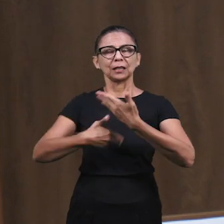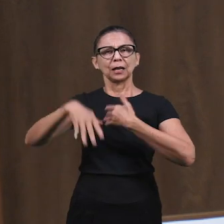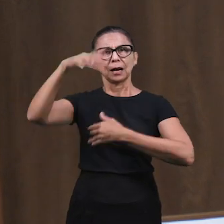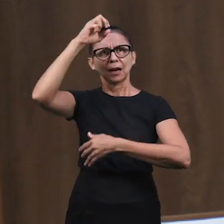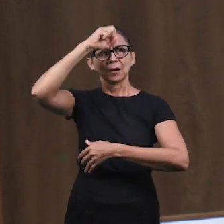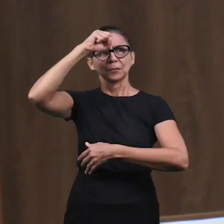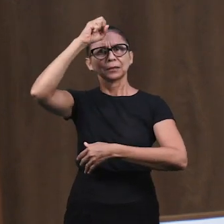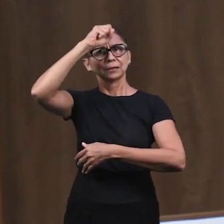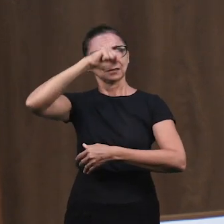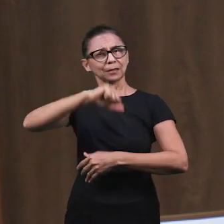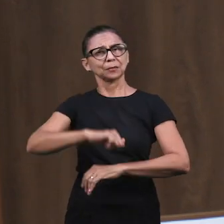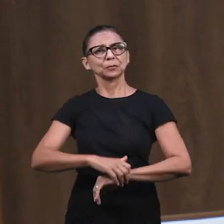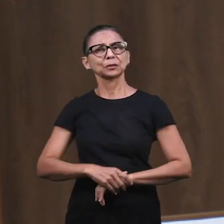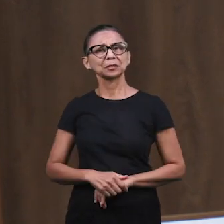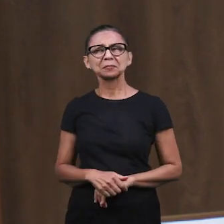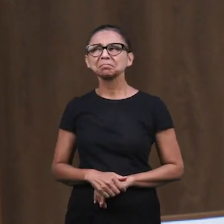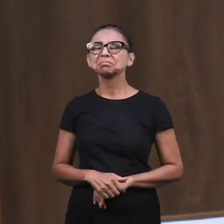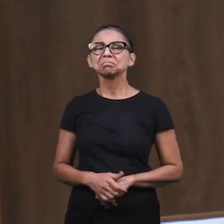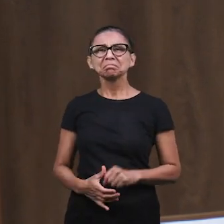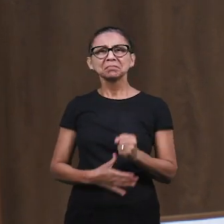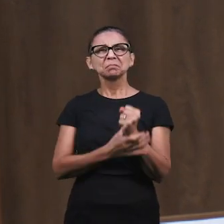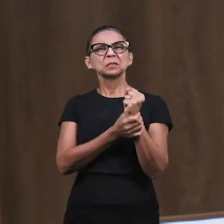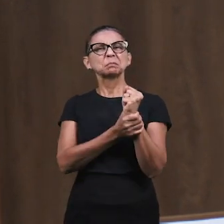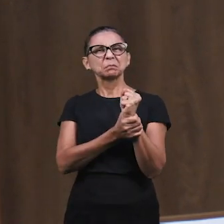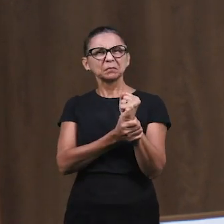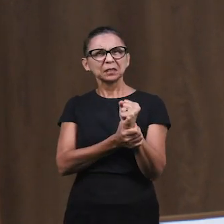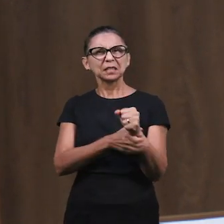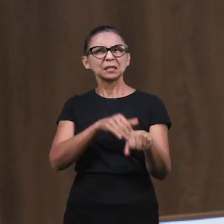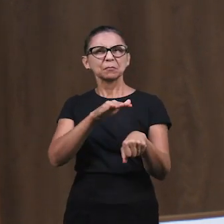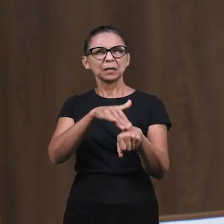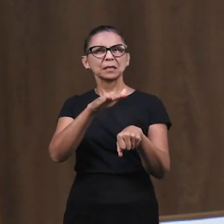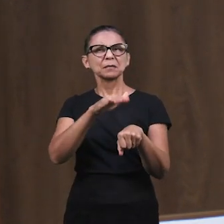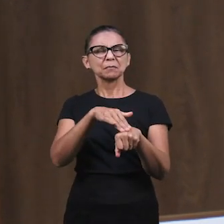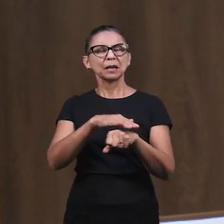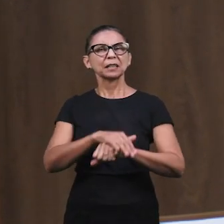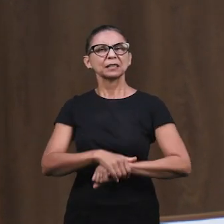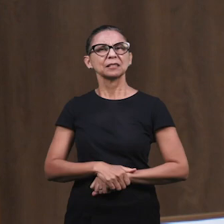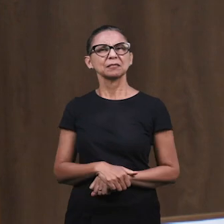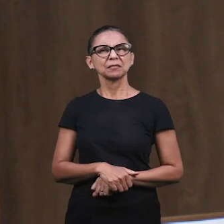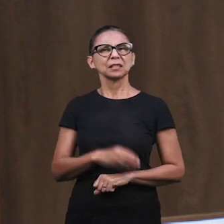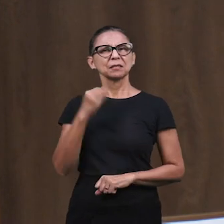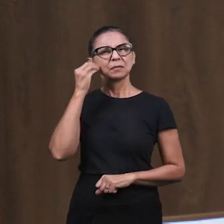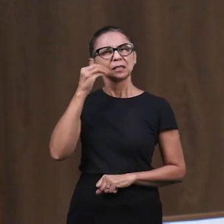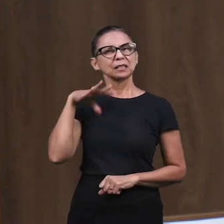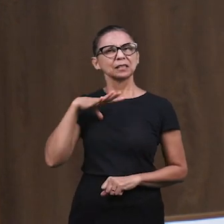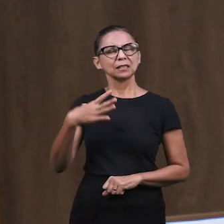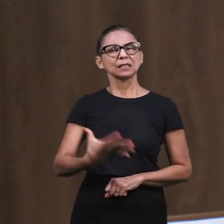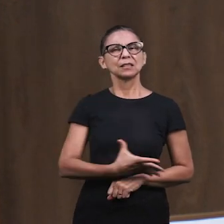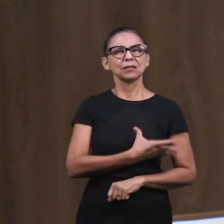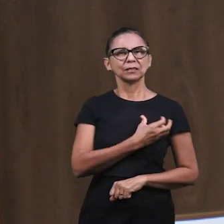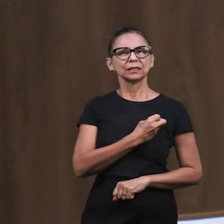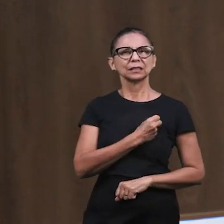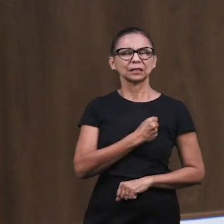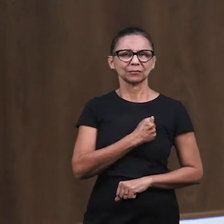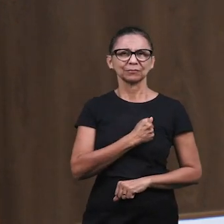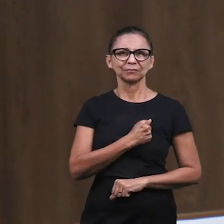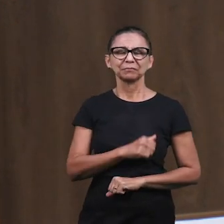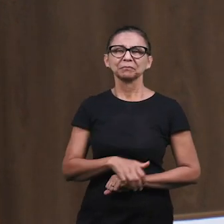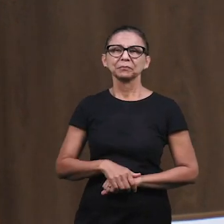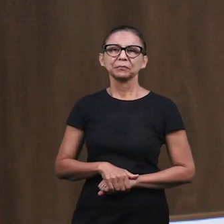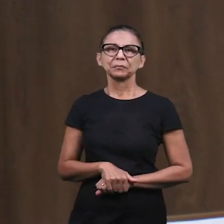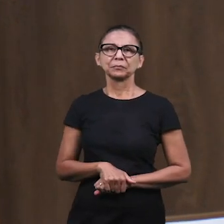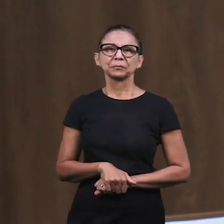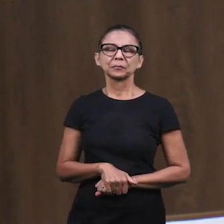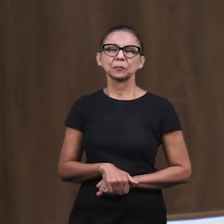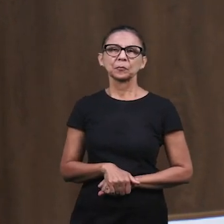aprendemos, quando nós crescemos nesse sentido, mais segurança nós temos da nossa experiência de salvação quando aplicamos essa doutrina